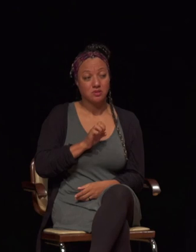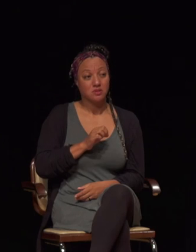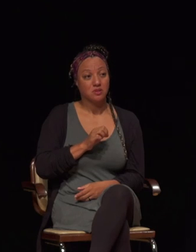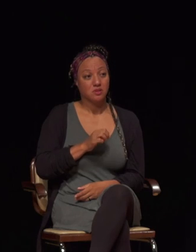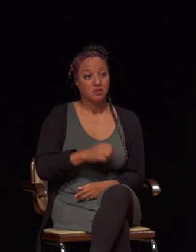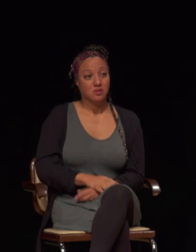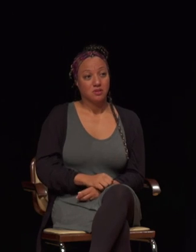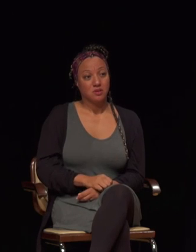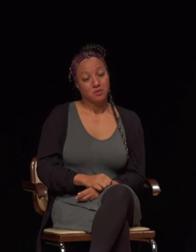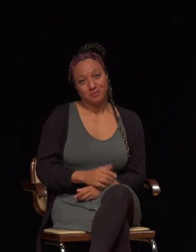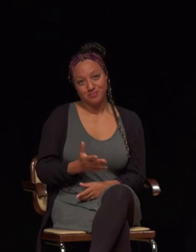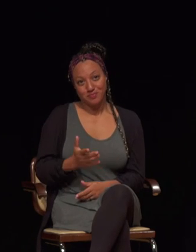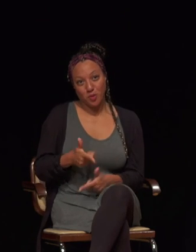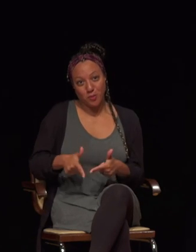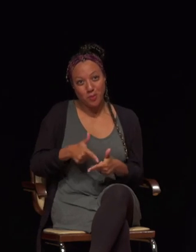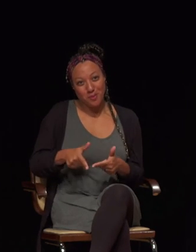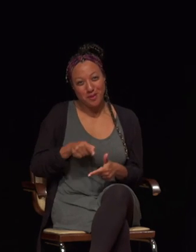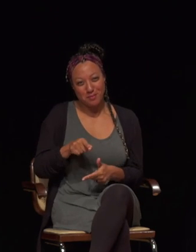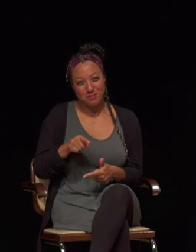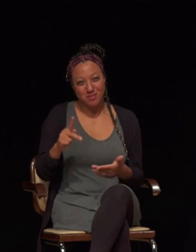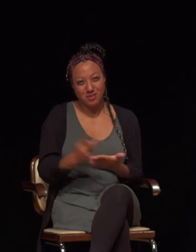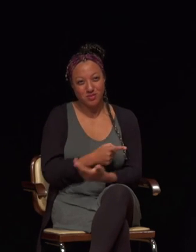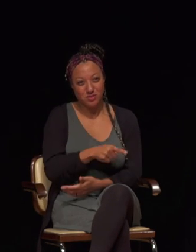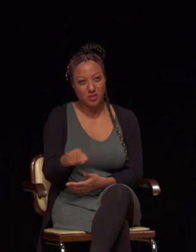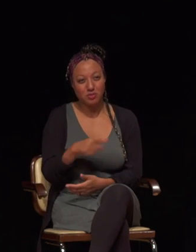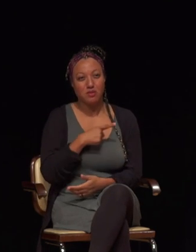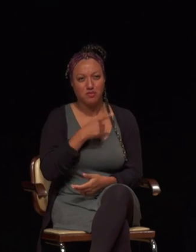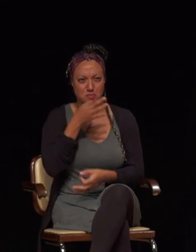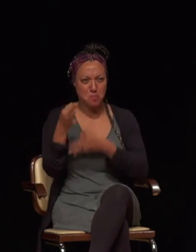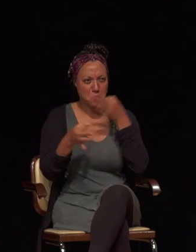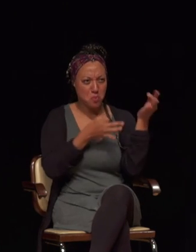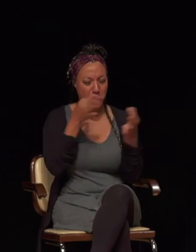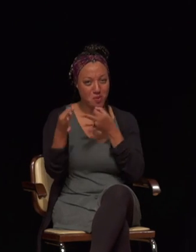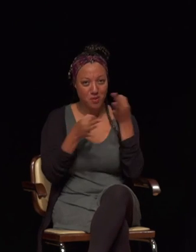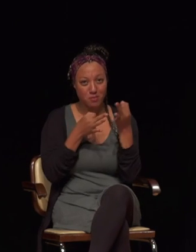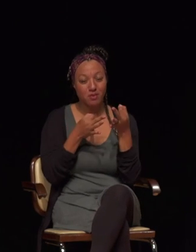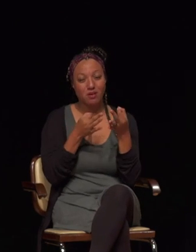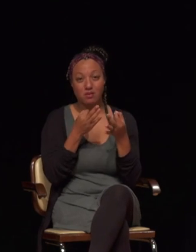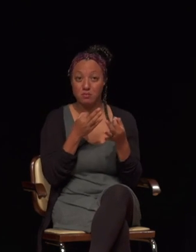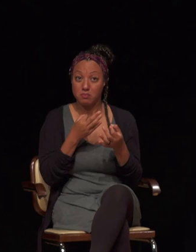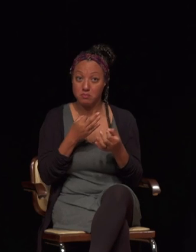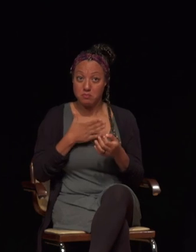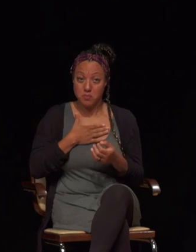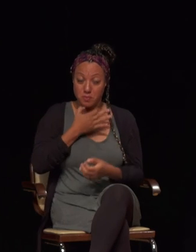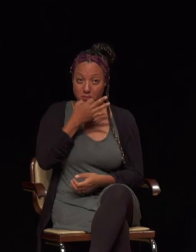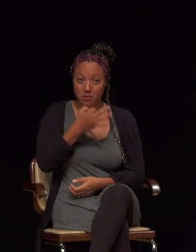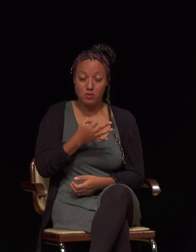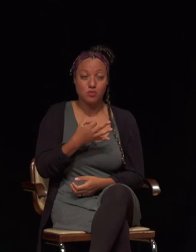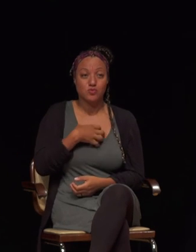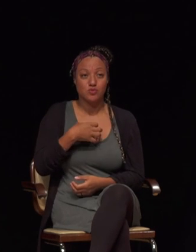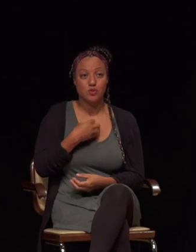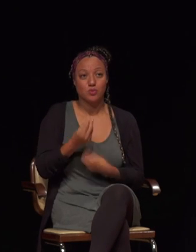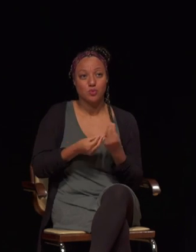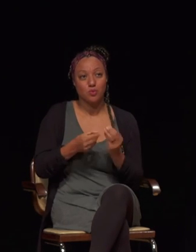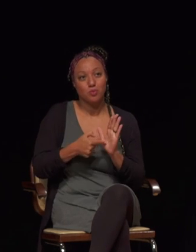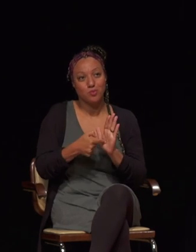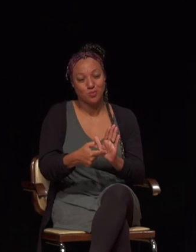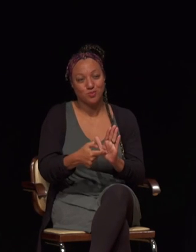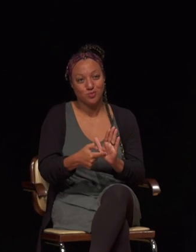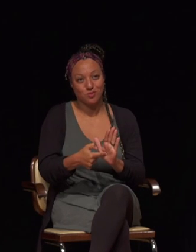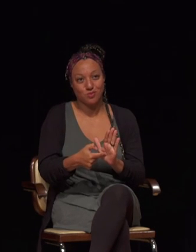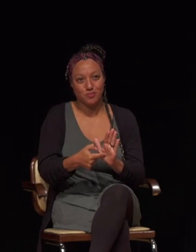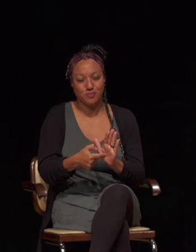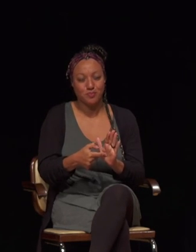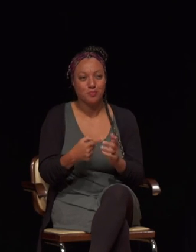que o problema nesse caso que causou tanta polêmica foi a forma como foi utilizada né tudo uma questão